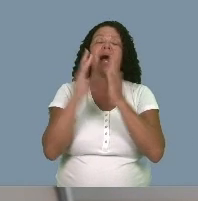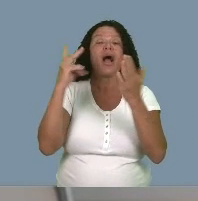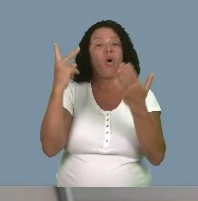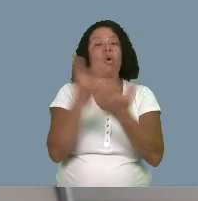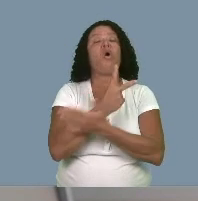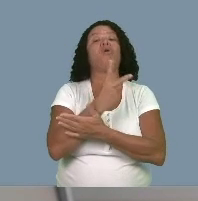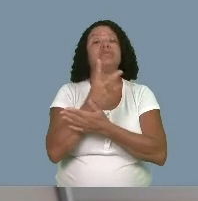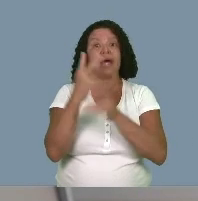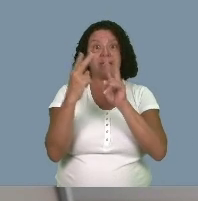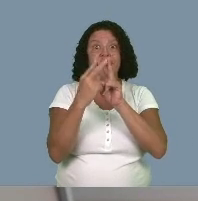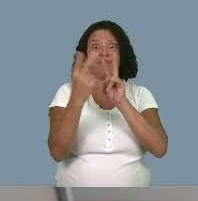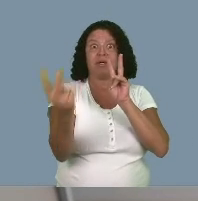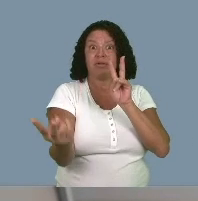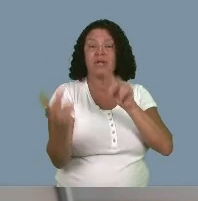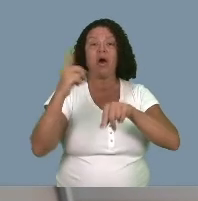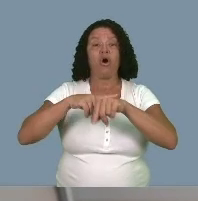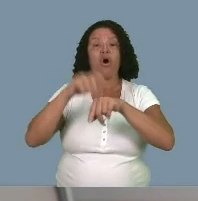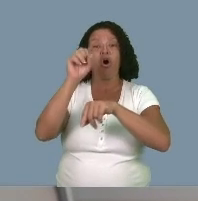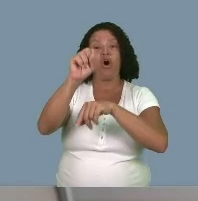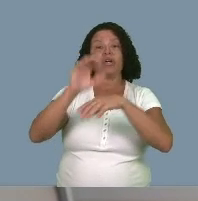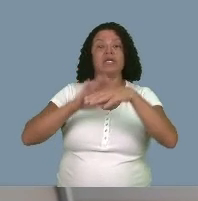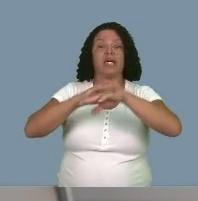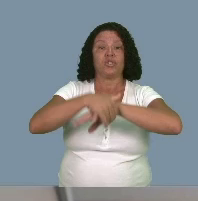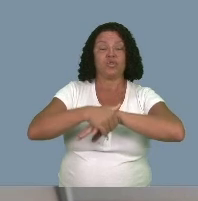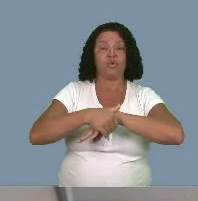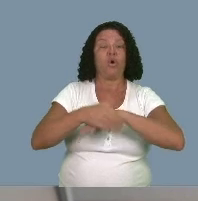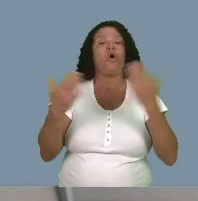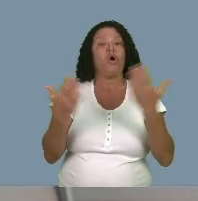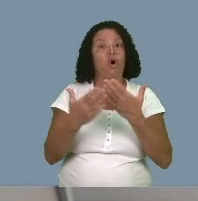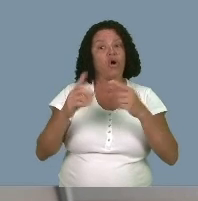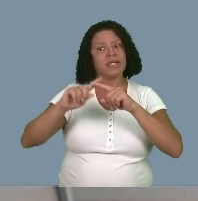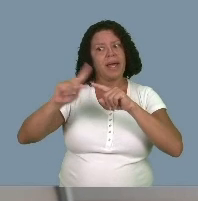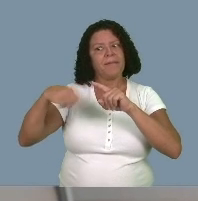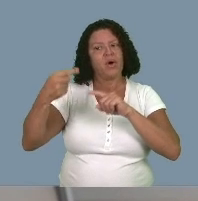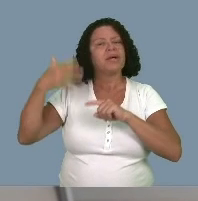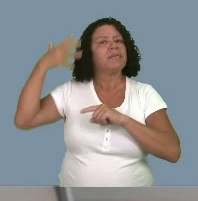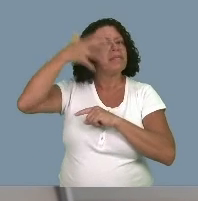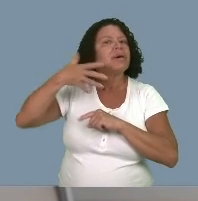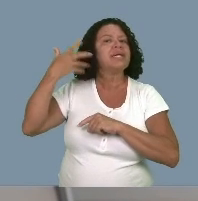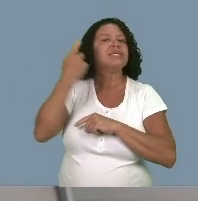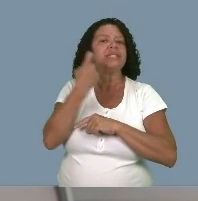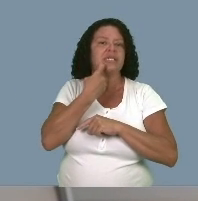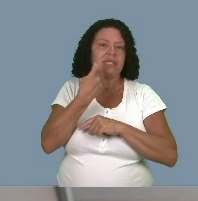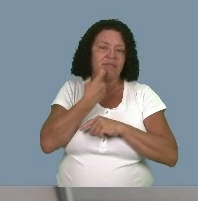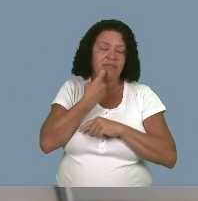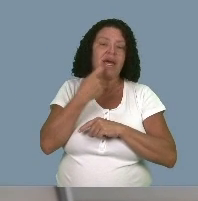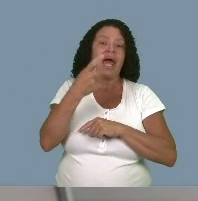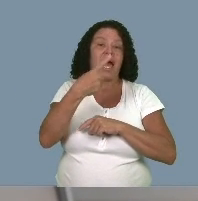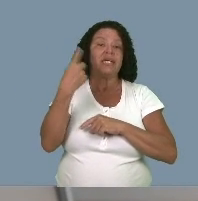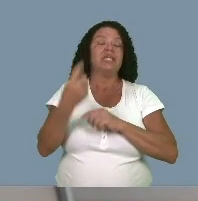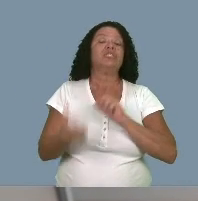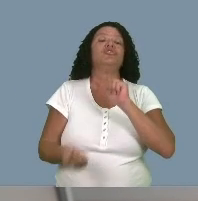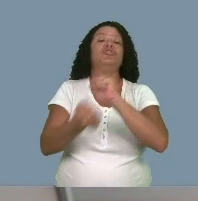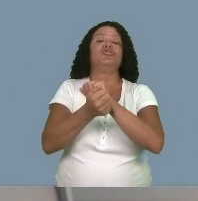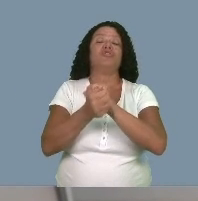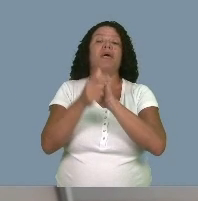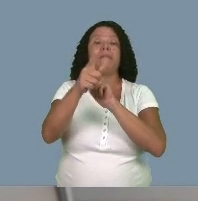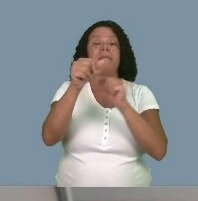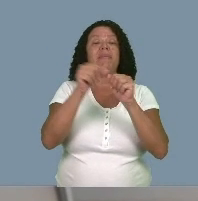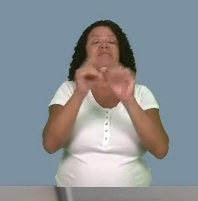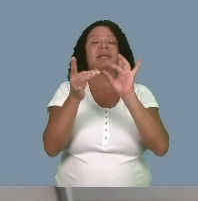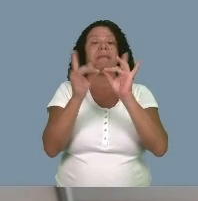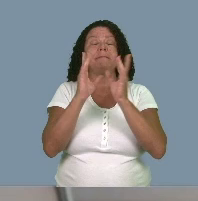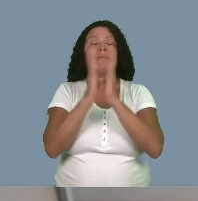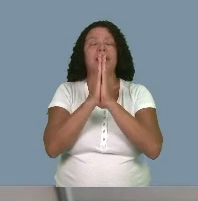maneira virtual. Às 8 horas, hoje, depois da nossa palestra, às sextas-feiras, a gente se reúne para fazer uma prece. Você pode